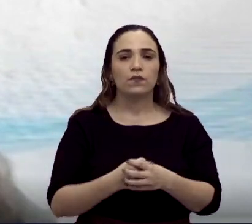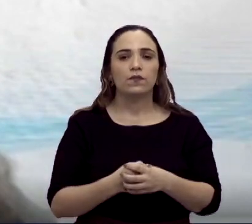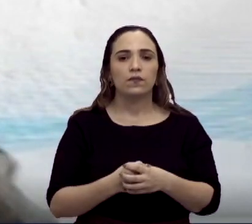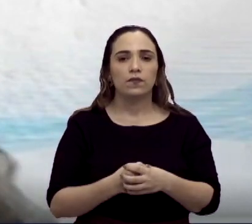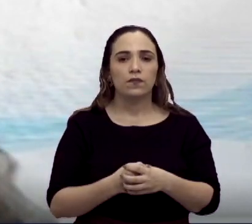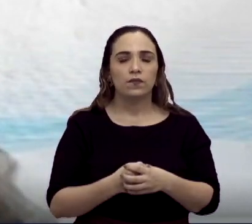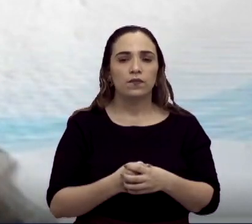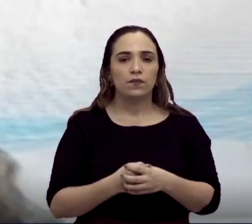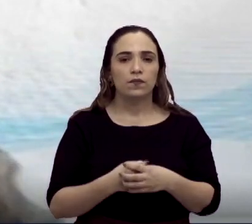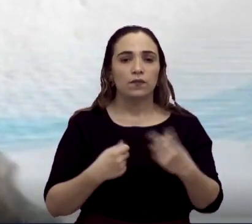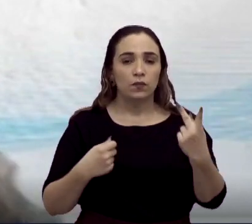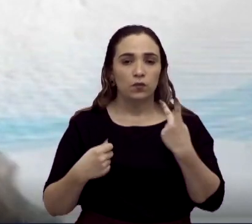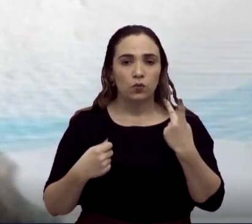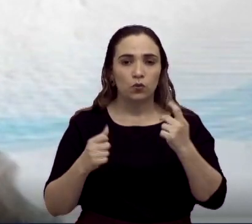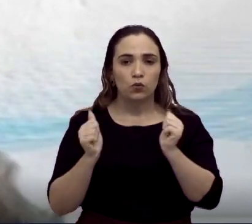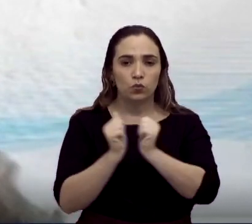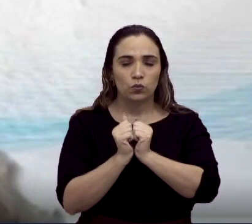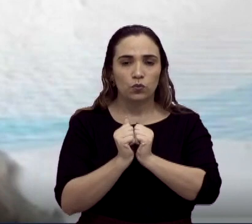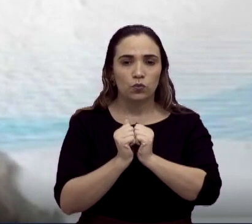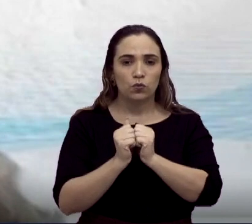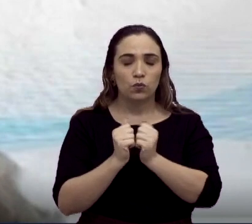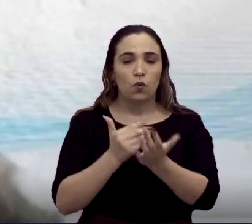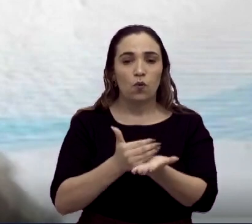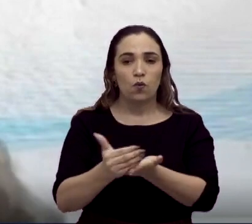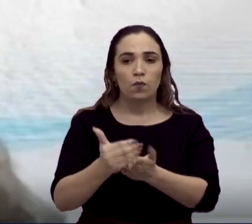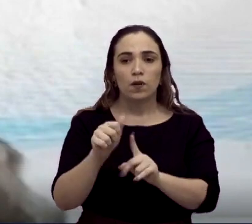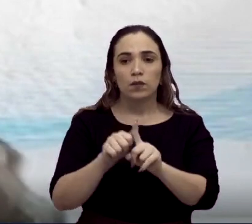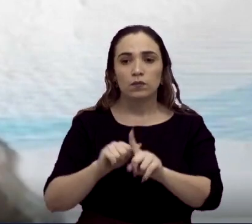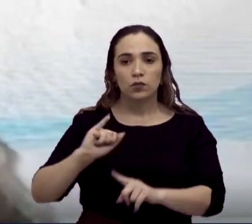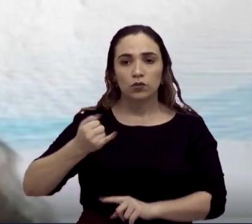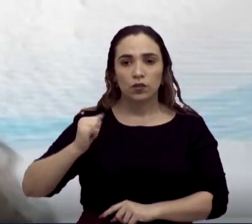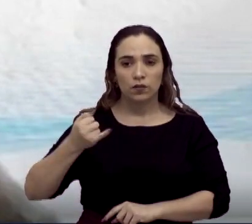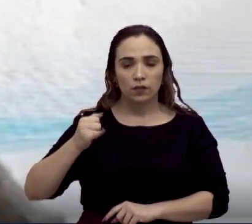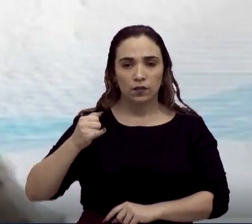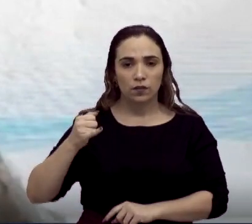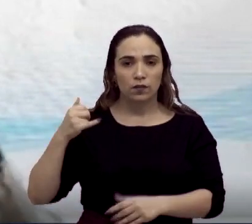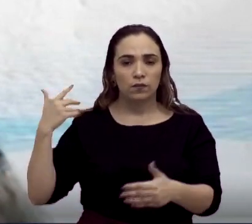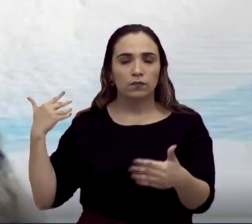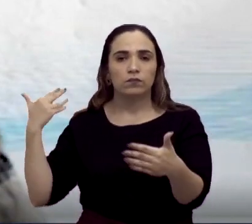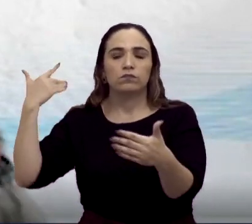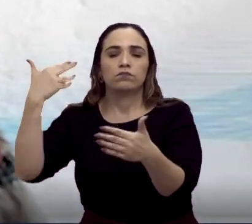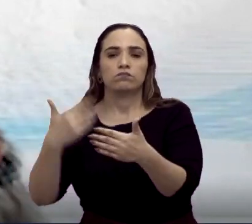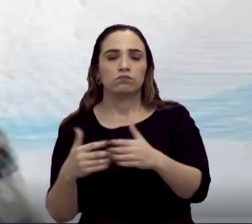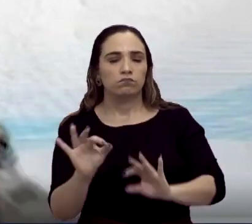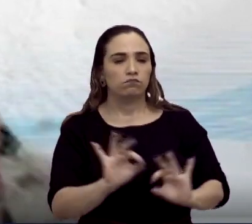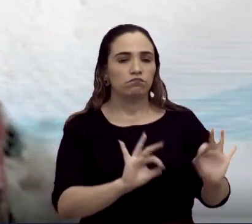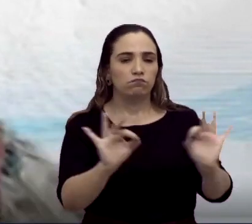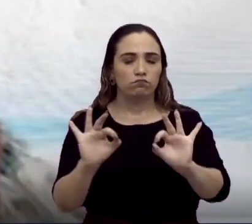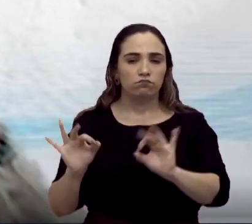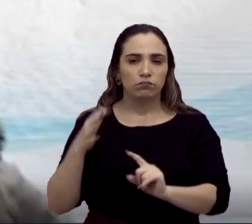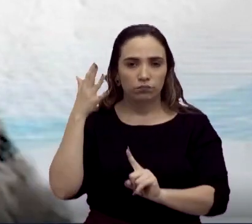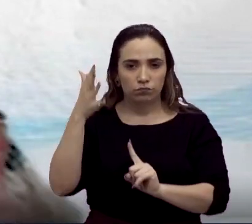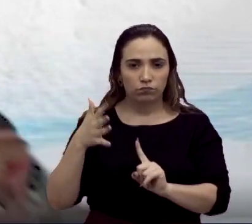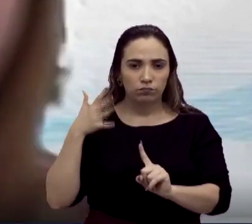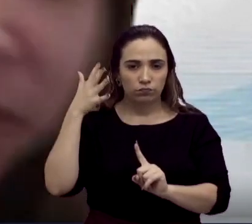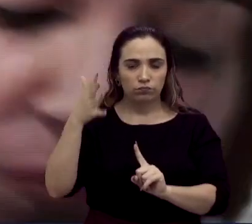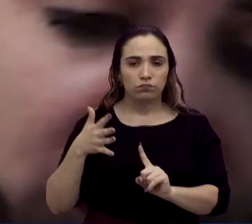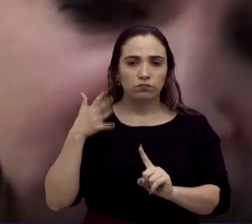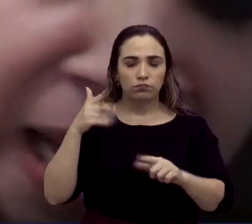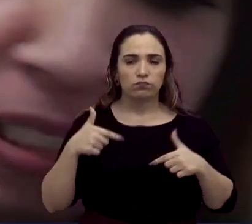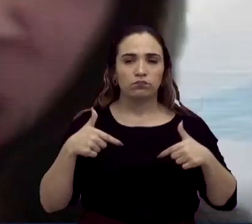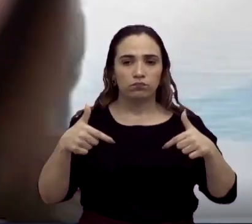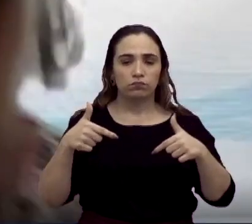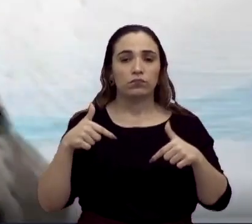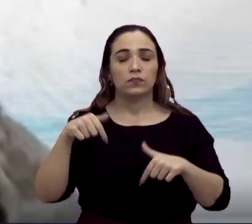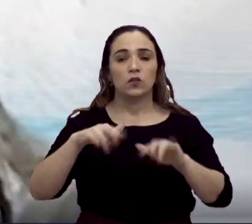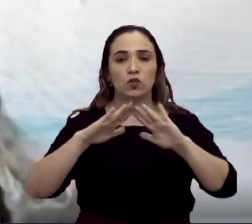Sábio. A gente está trabalhando junto aqui desde janeiro, conduzindo esse ciclo de palestra. Foi a primeira ação